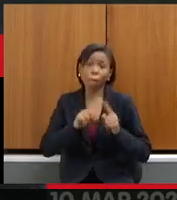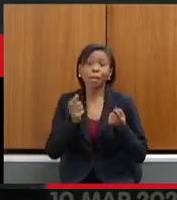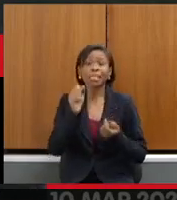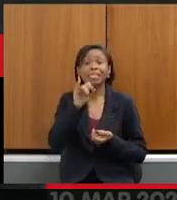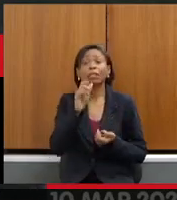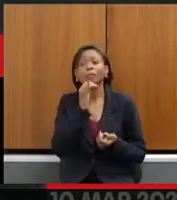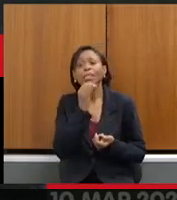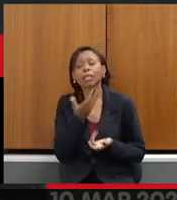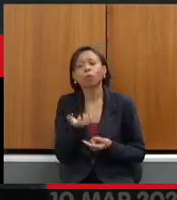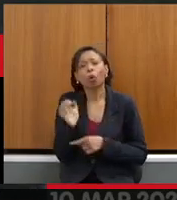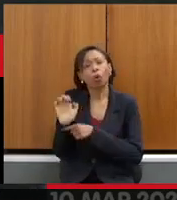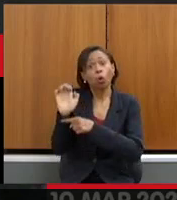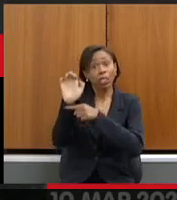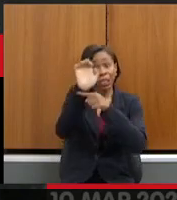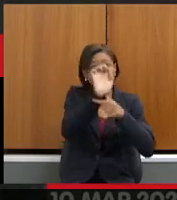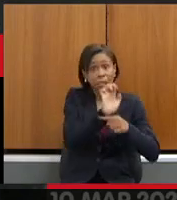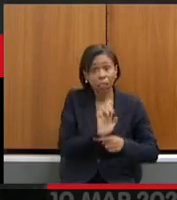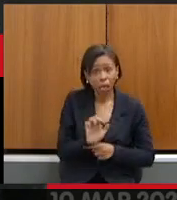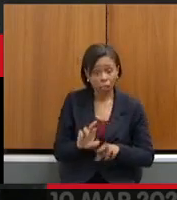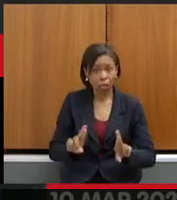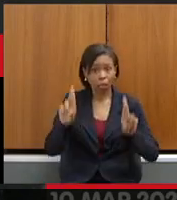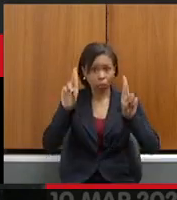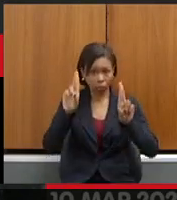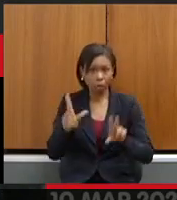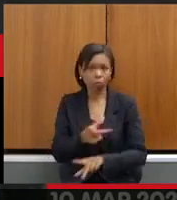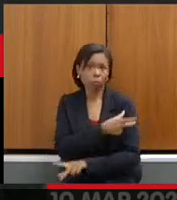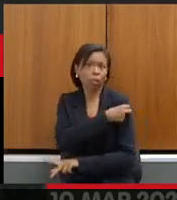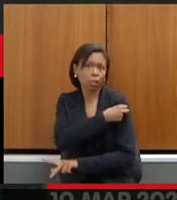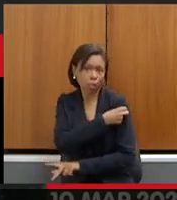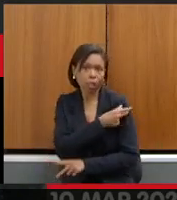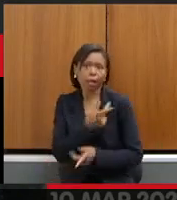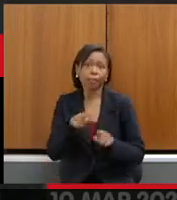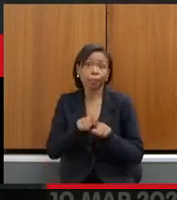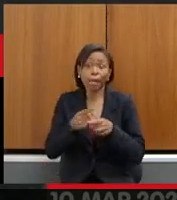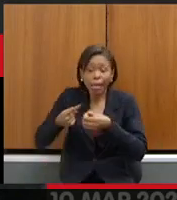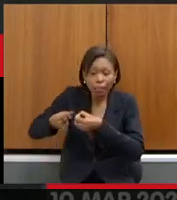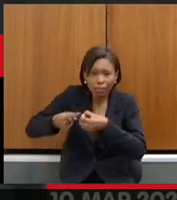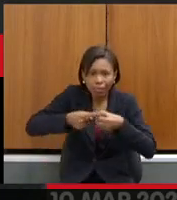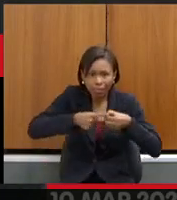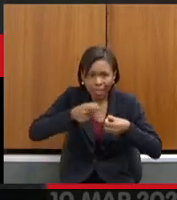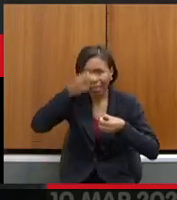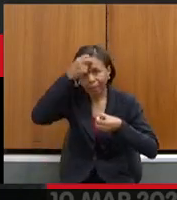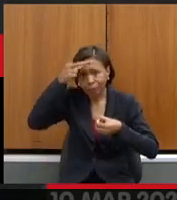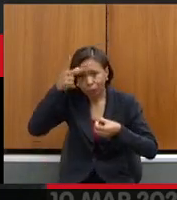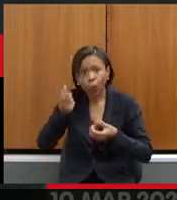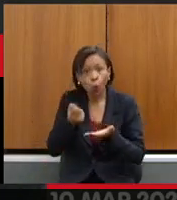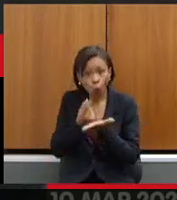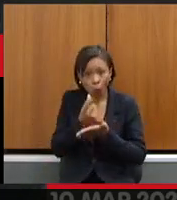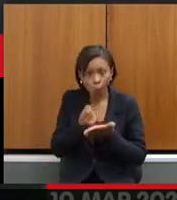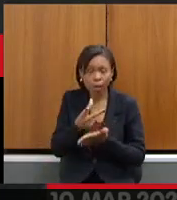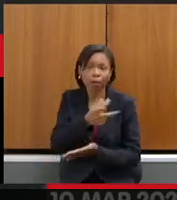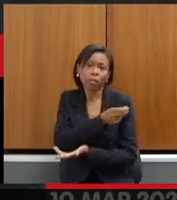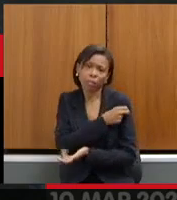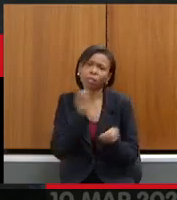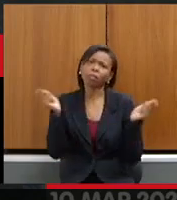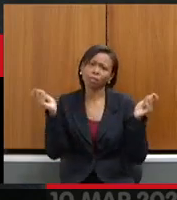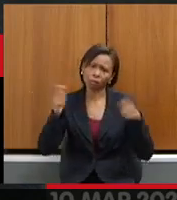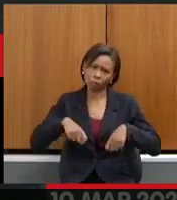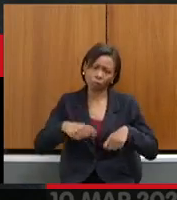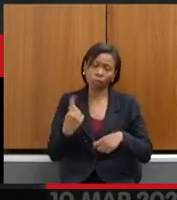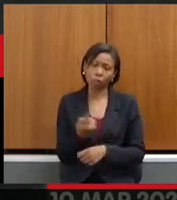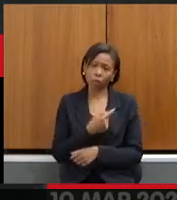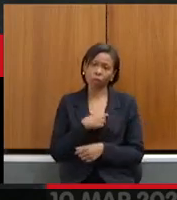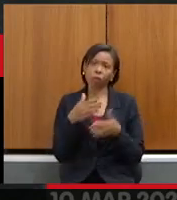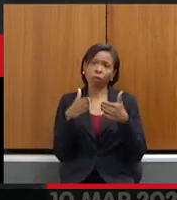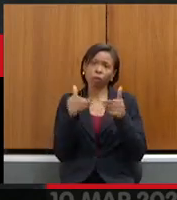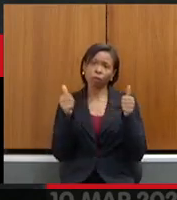reverter e colocar os estados para poder vacinar e os municípios também para poder comprar essa vacina que a gente possa fazer isso que a gente a gente pede